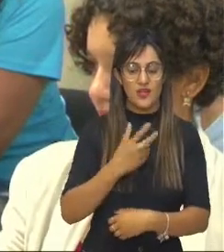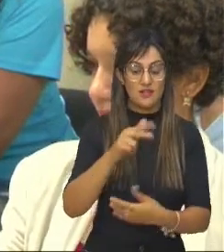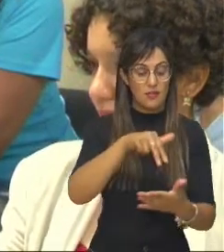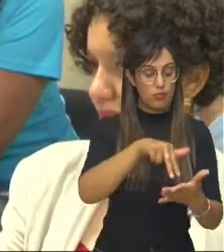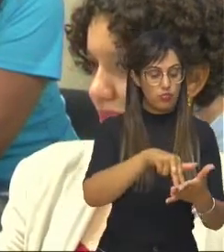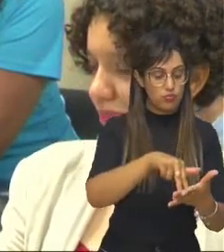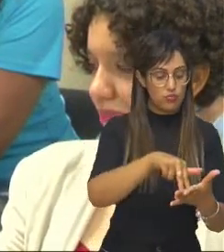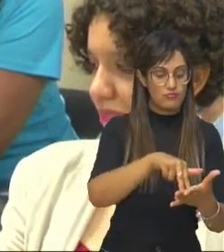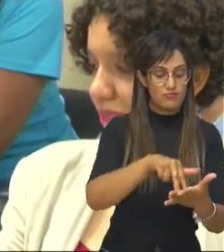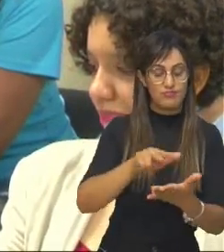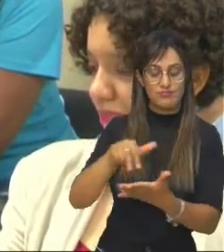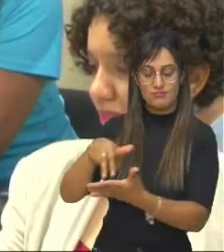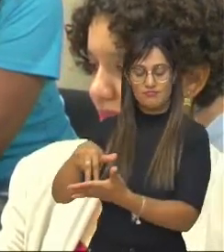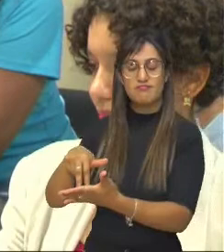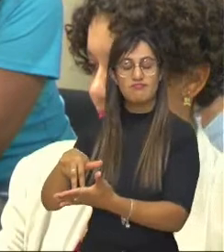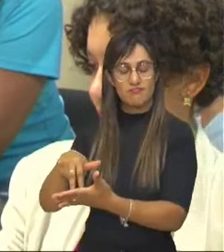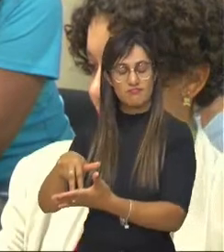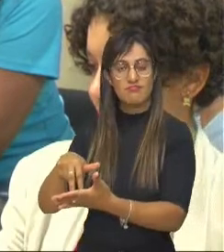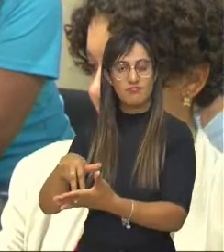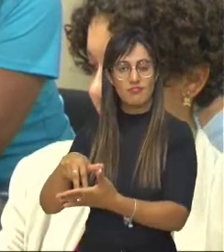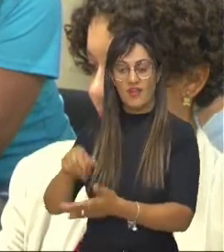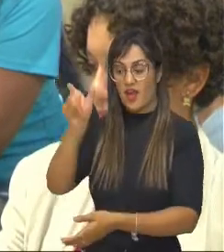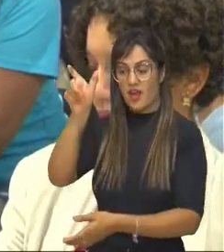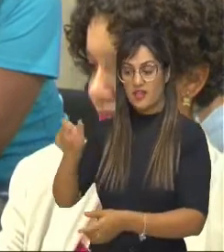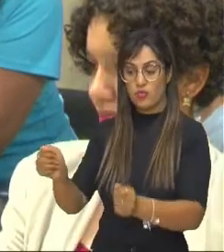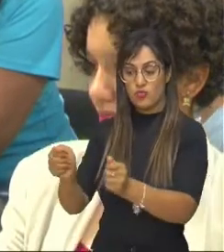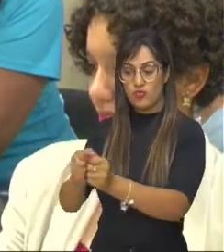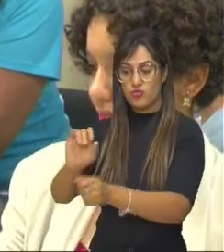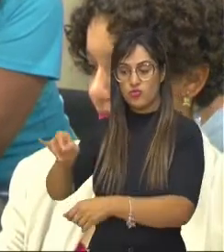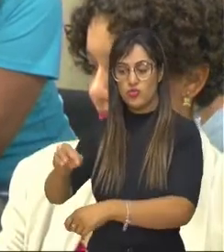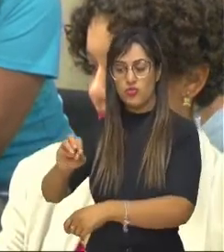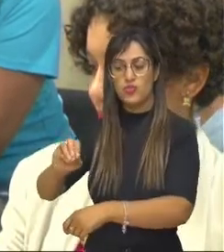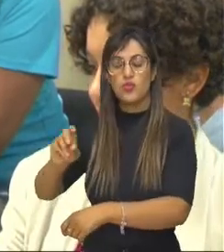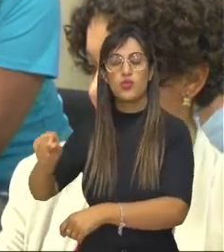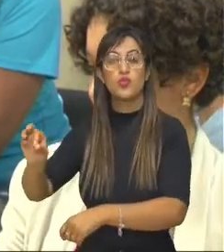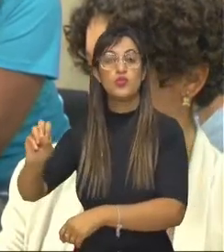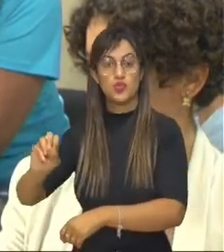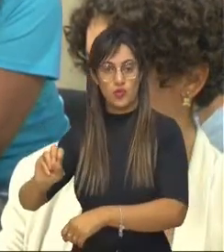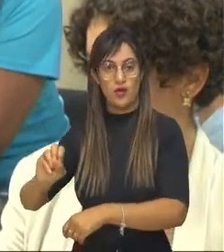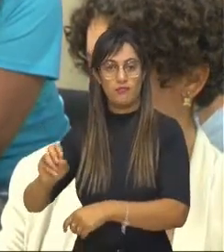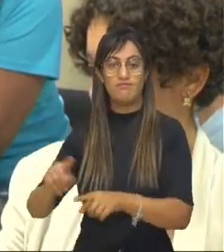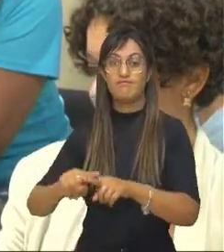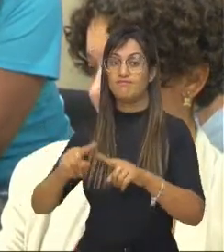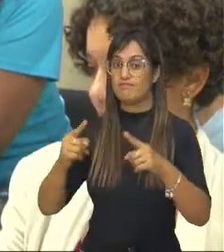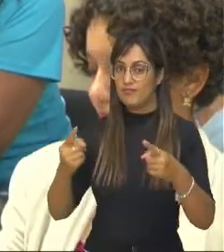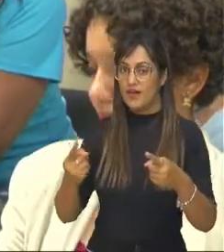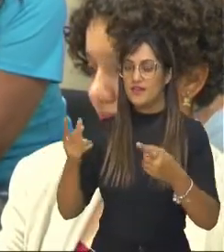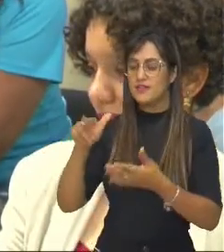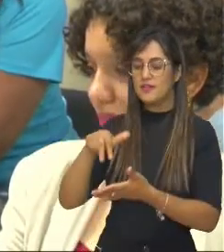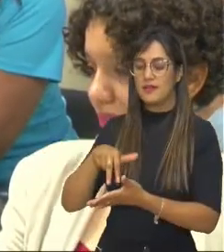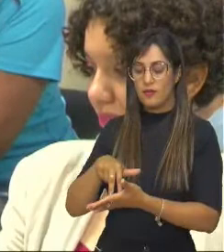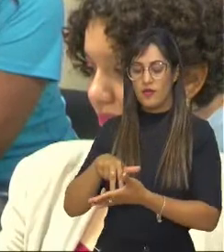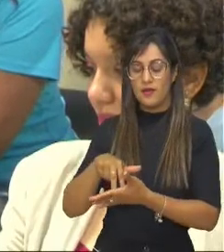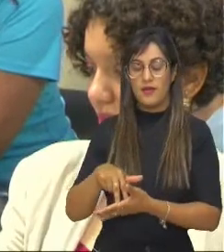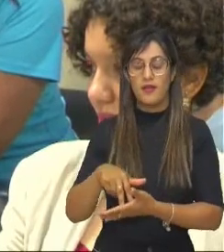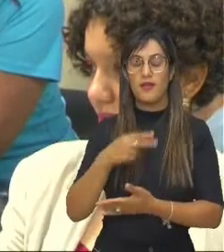estão 100% aqui. Elas estão com o João, mas estão aqui. Então, eu sou Paulo.